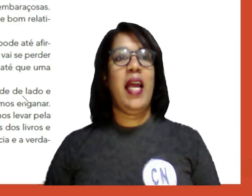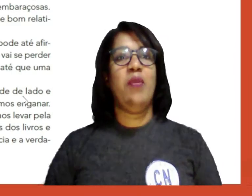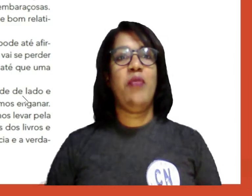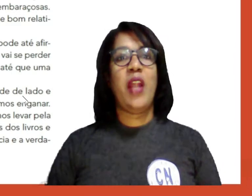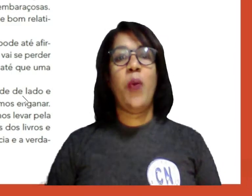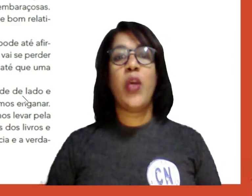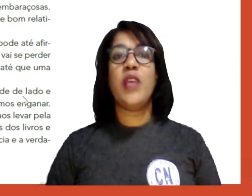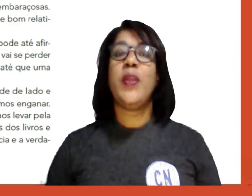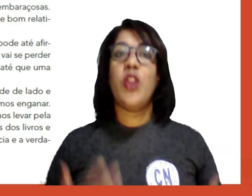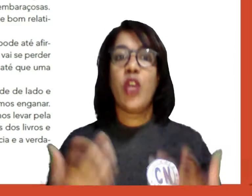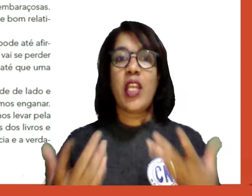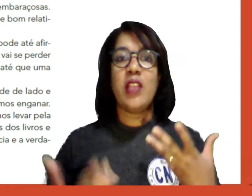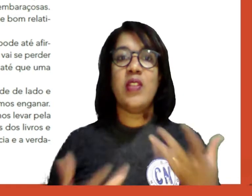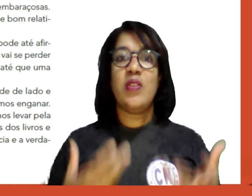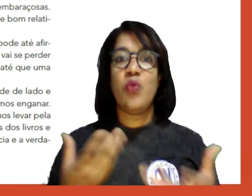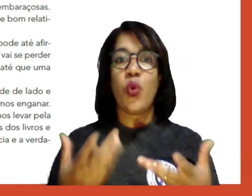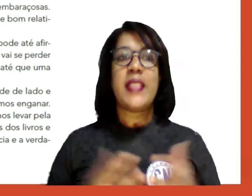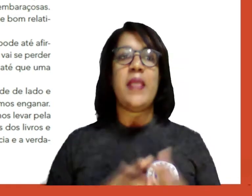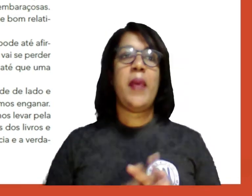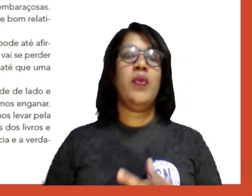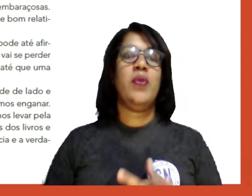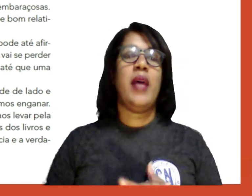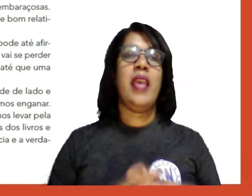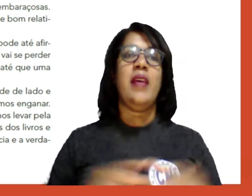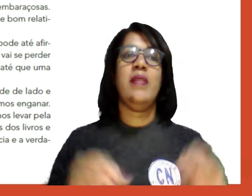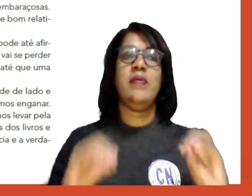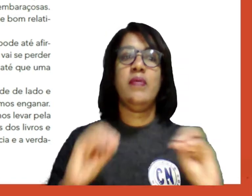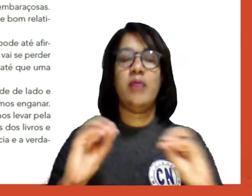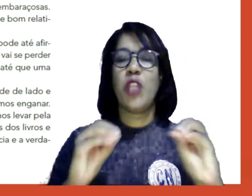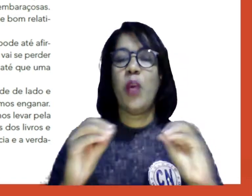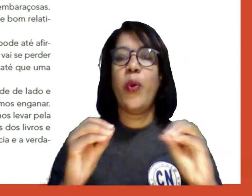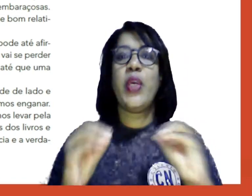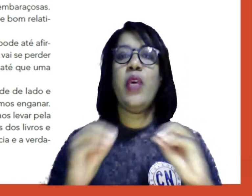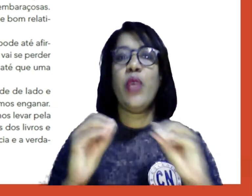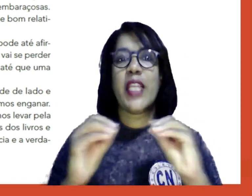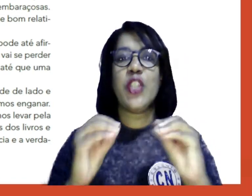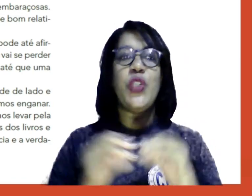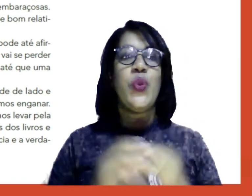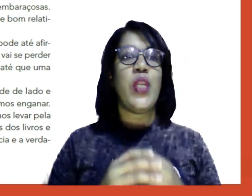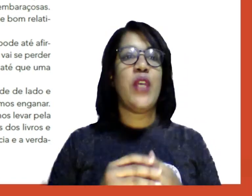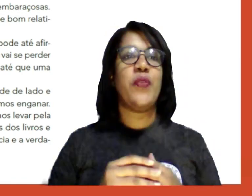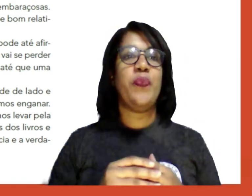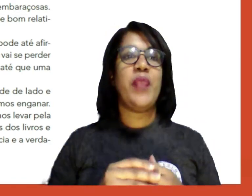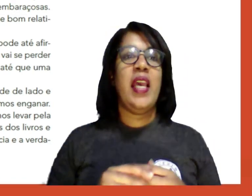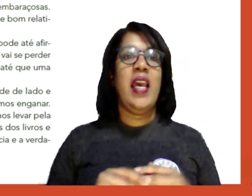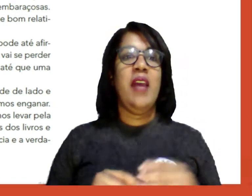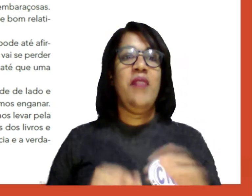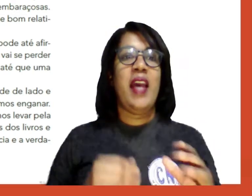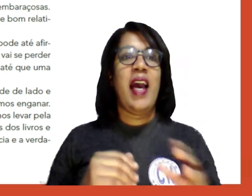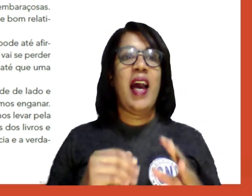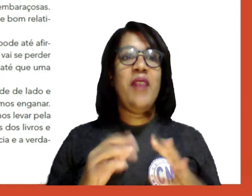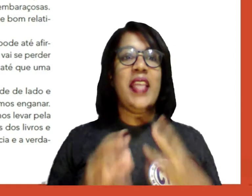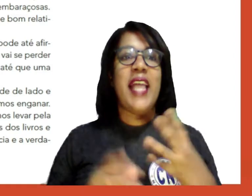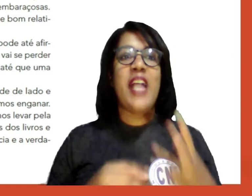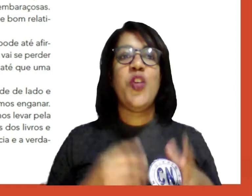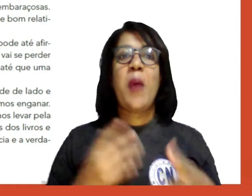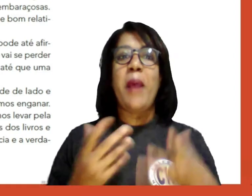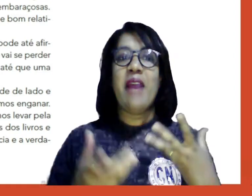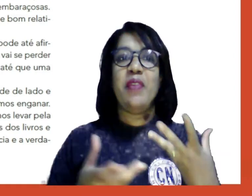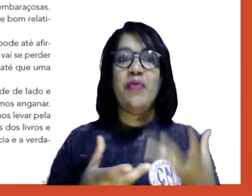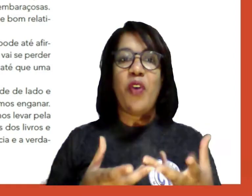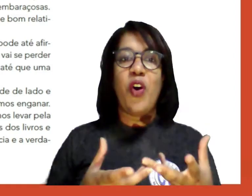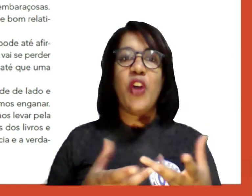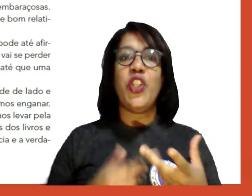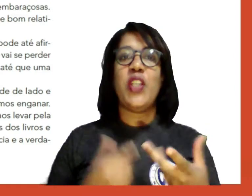Então vamos lá, vamos falar um pouquinho sobre a teoria do conhecimento. Aí vamos ler um pouquinho o que está escrito no livro. Verdade é